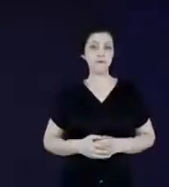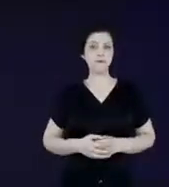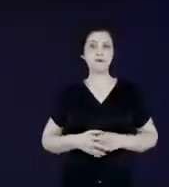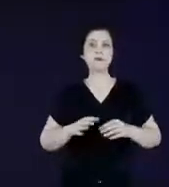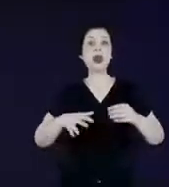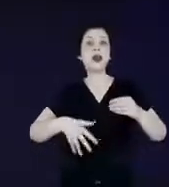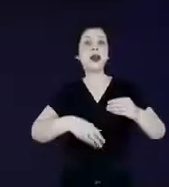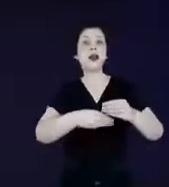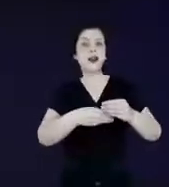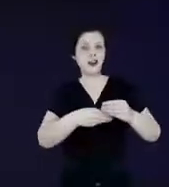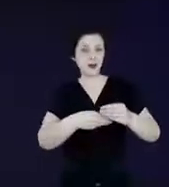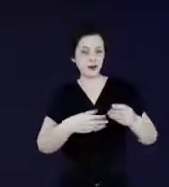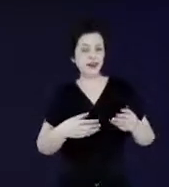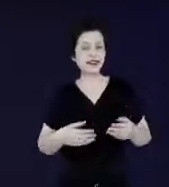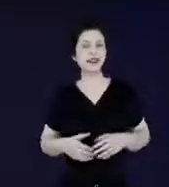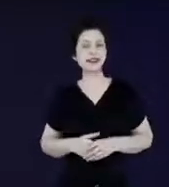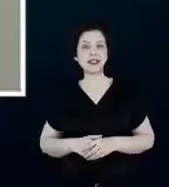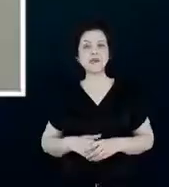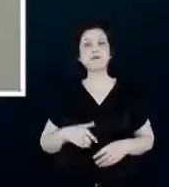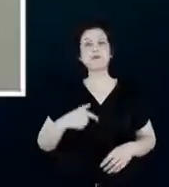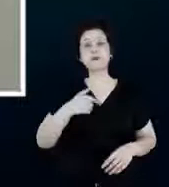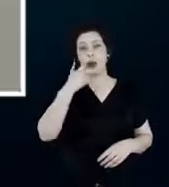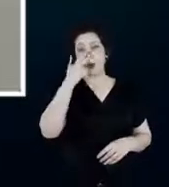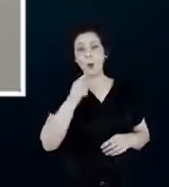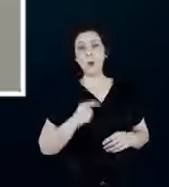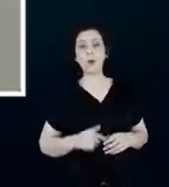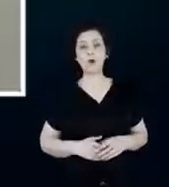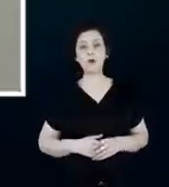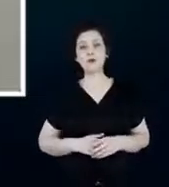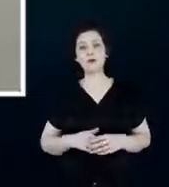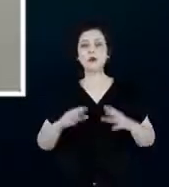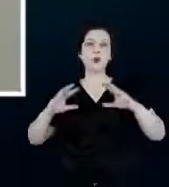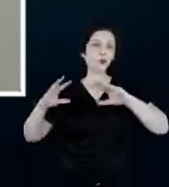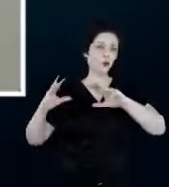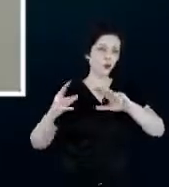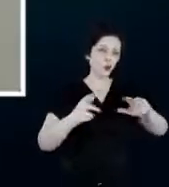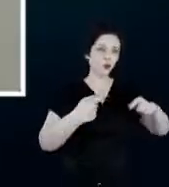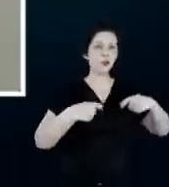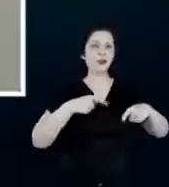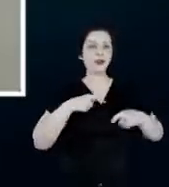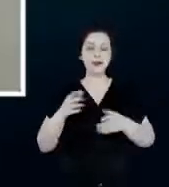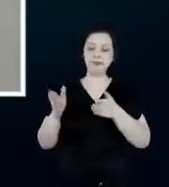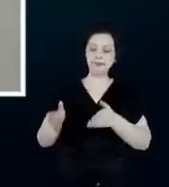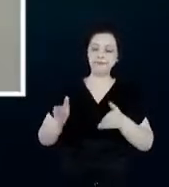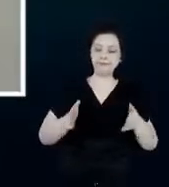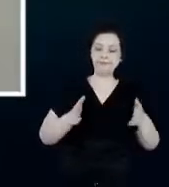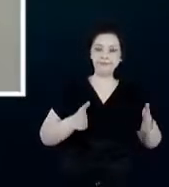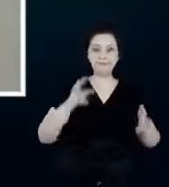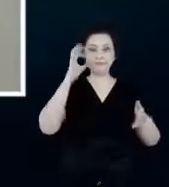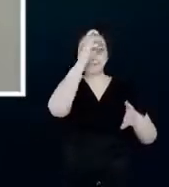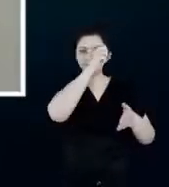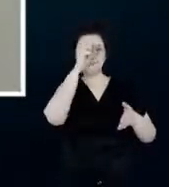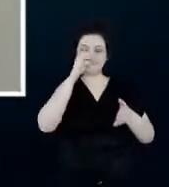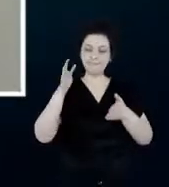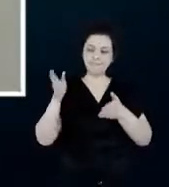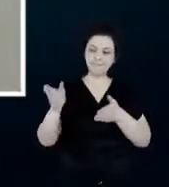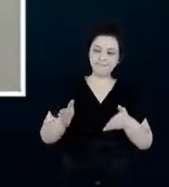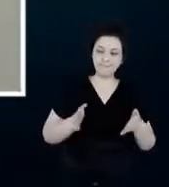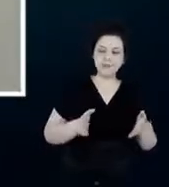Complementando, então, deputado, eu acho que a gente, em tudo, né, passa por curvas de aprendizado. A gente começou a